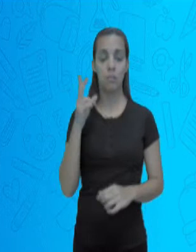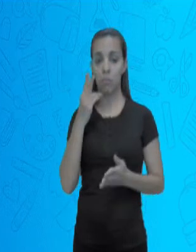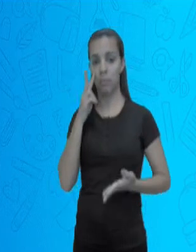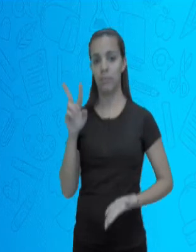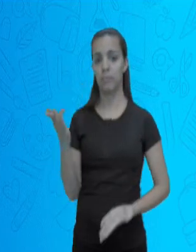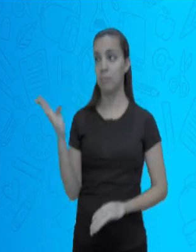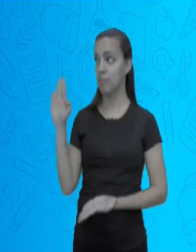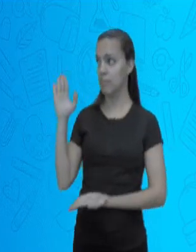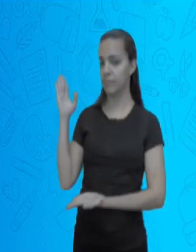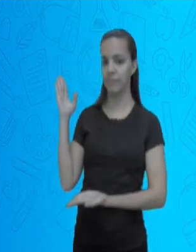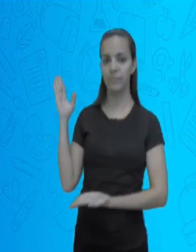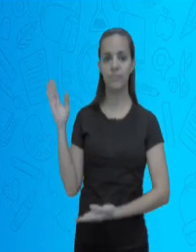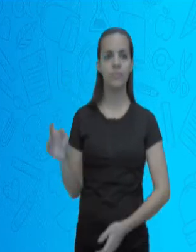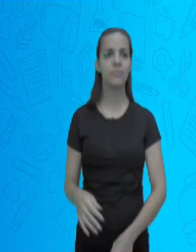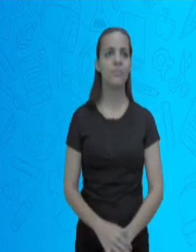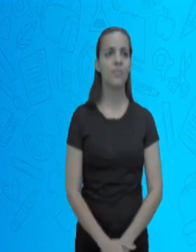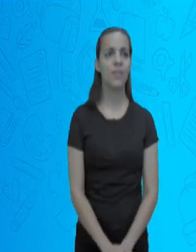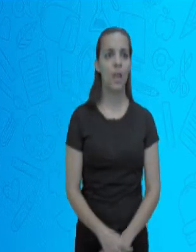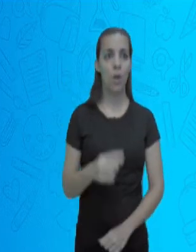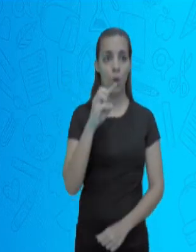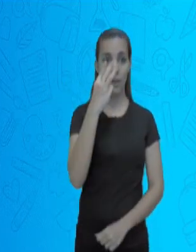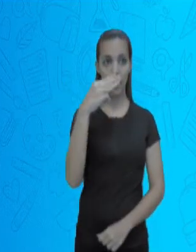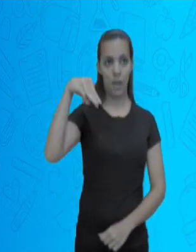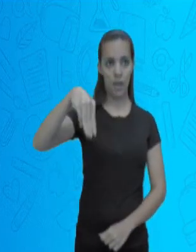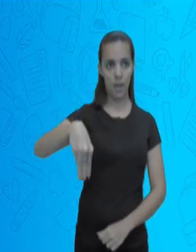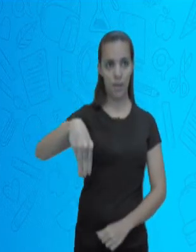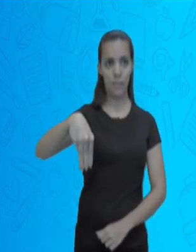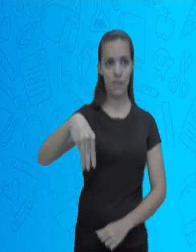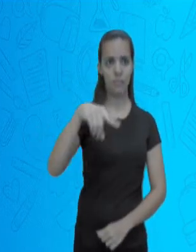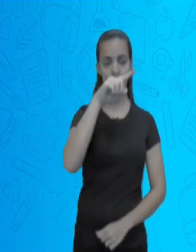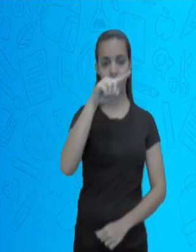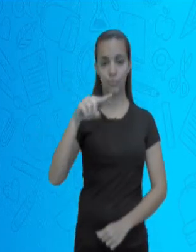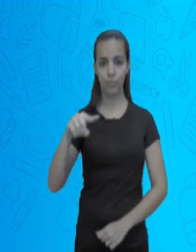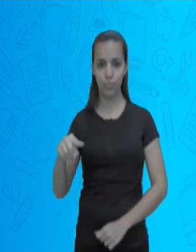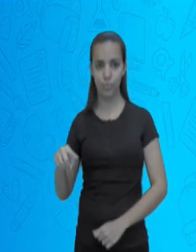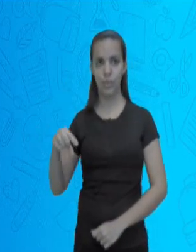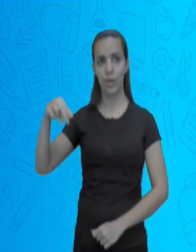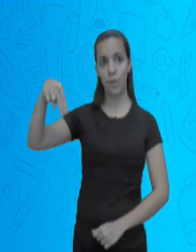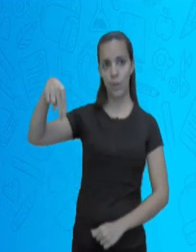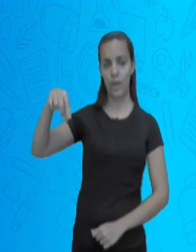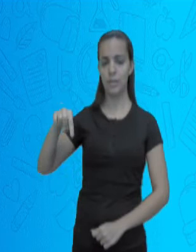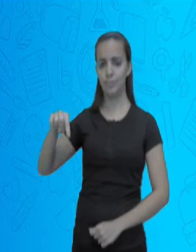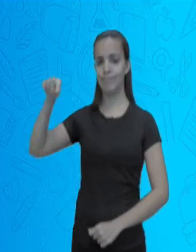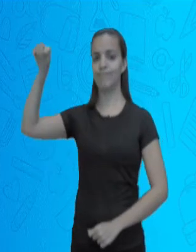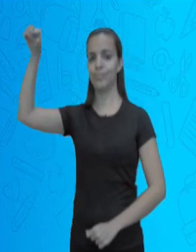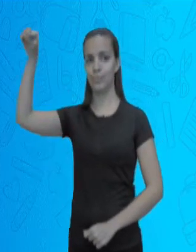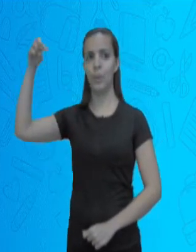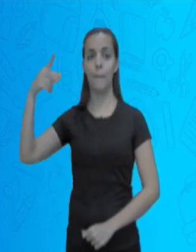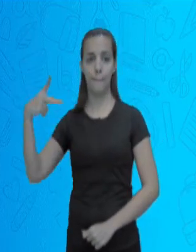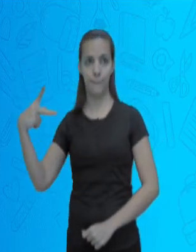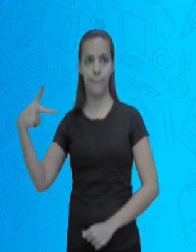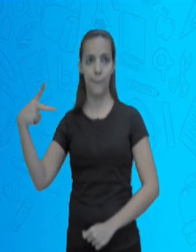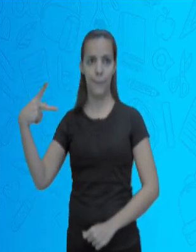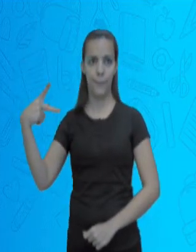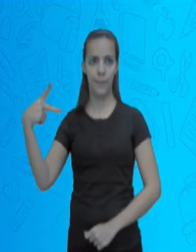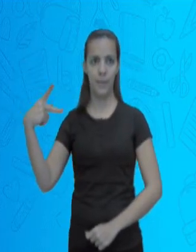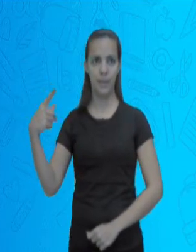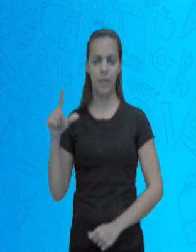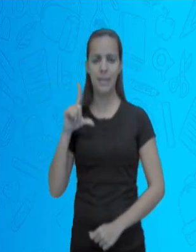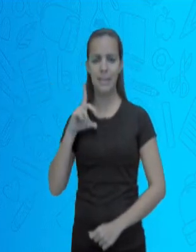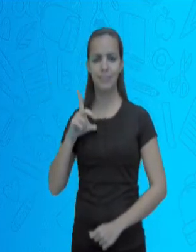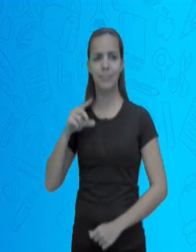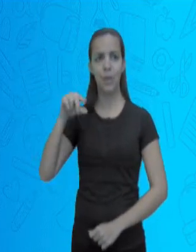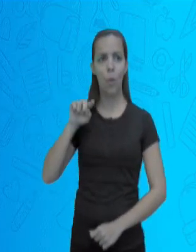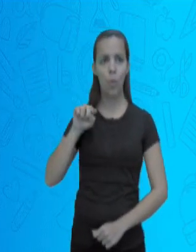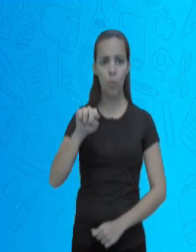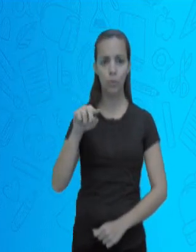o exemplo. Nós temos este segmento MN e temos o segmento NP. O ponto comum aqui é o